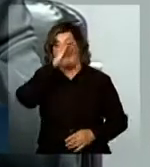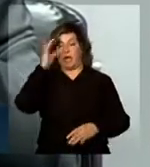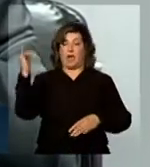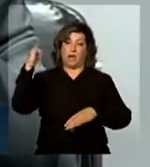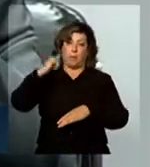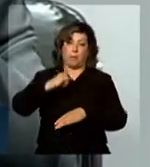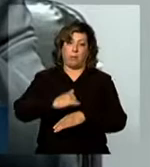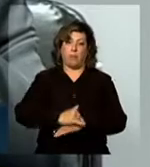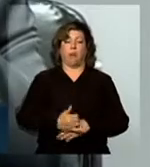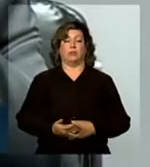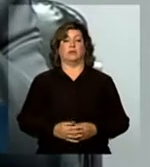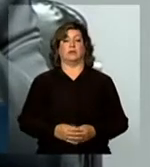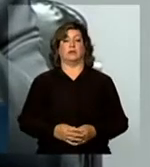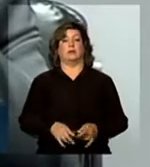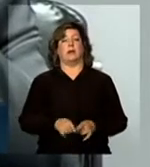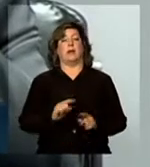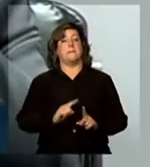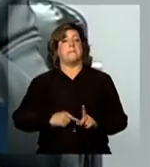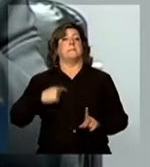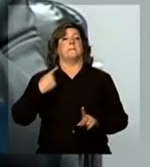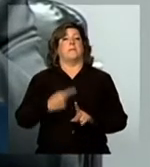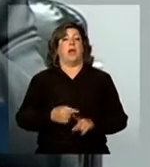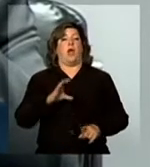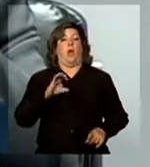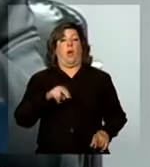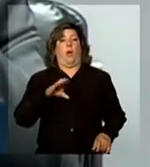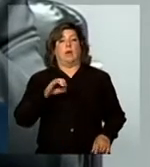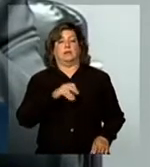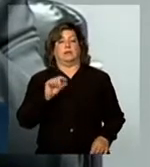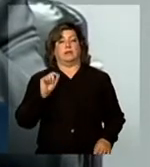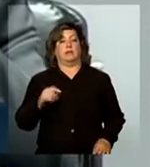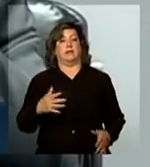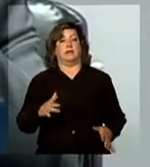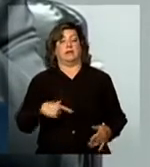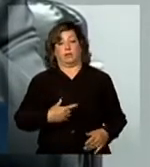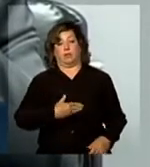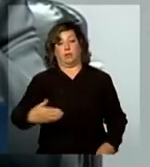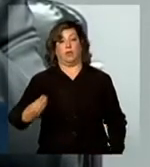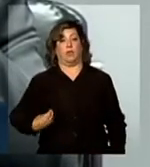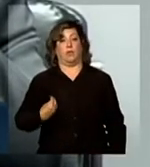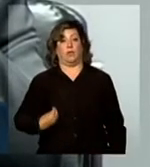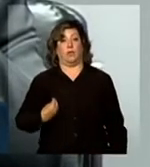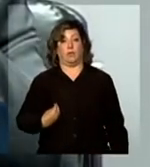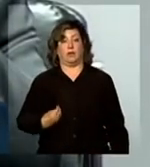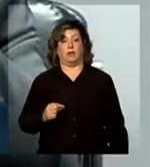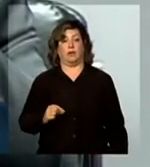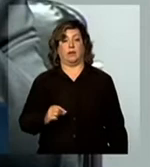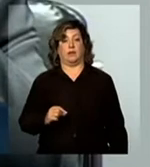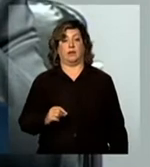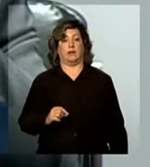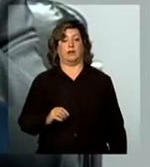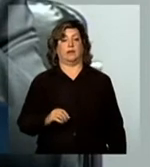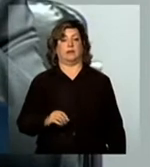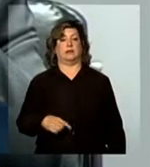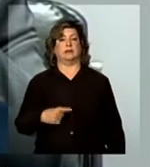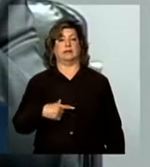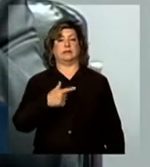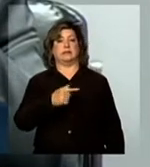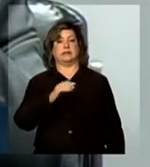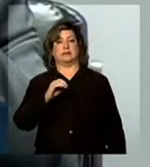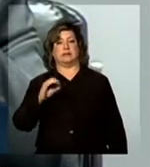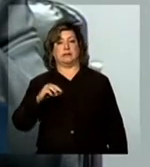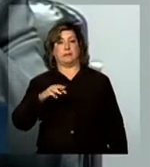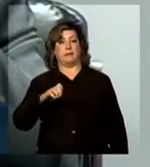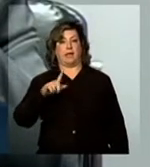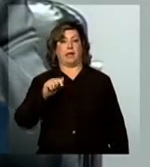aeroportos e tudo mais, e mais a concessão que deverá ocorrer para a banda 700 MHz, que é